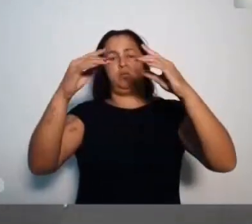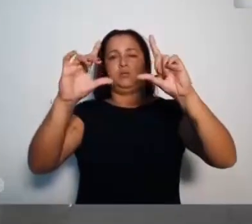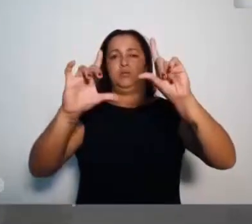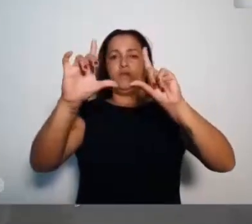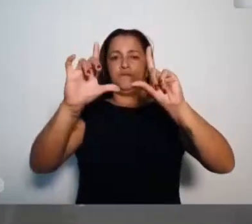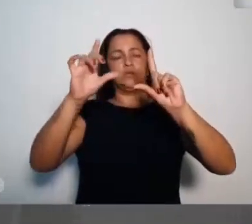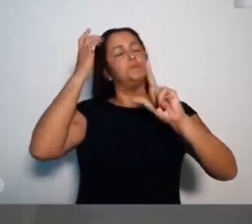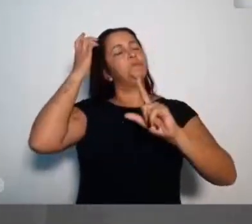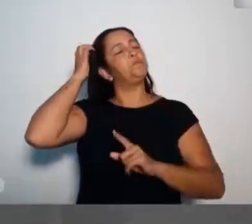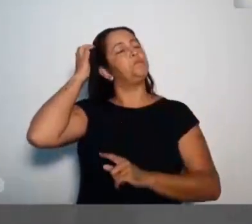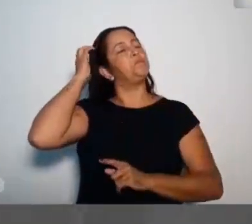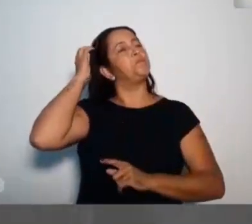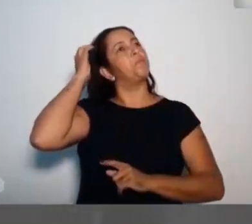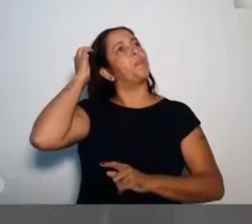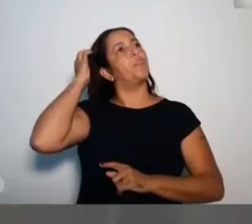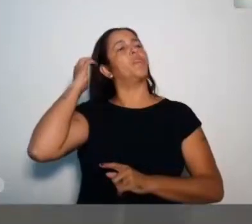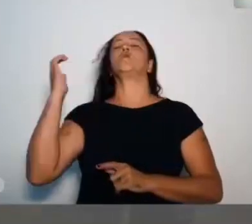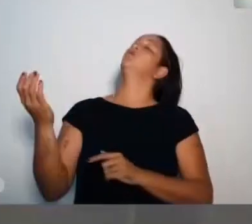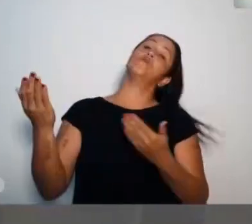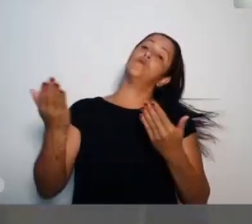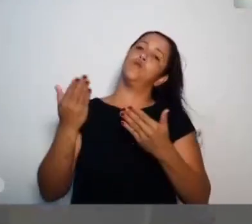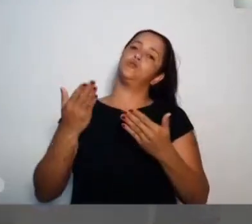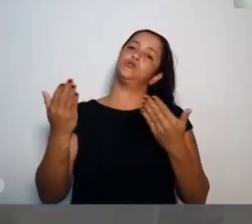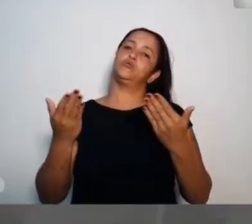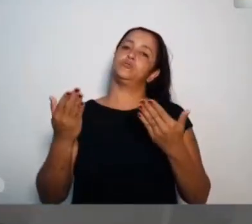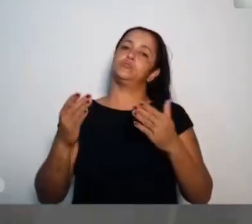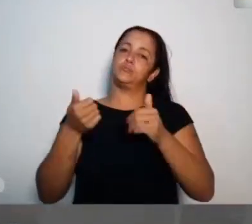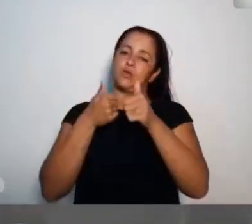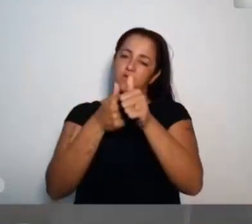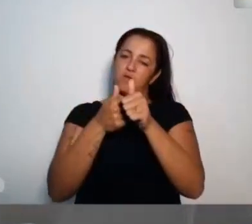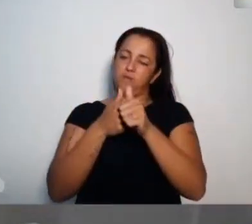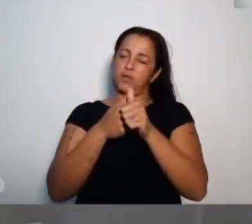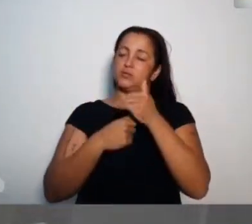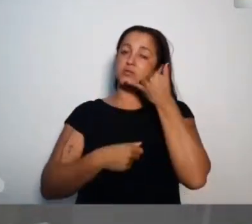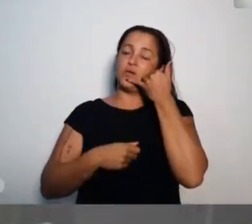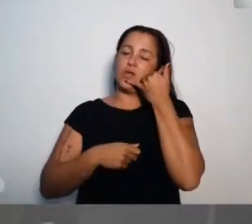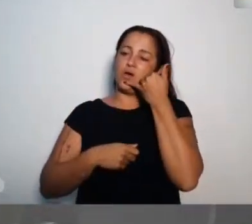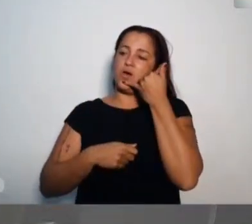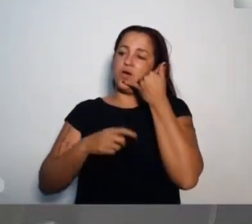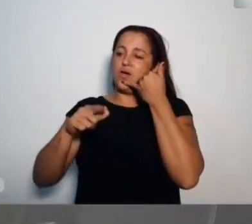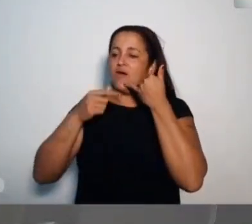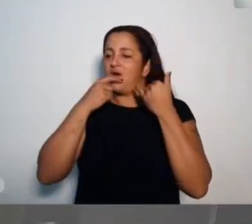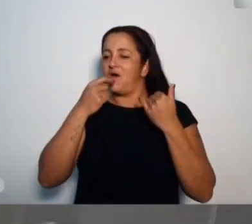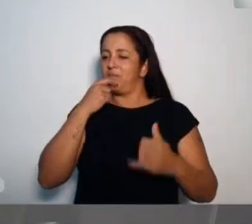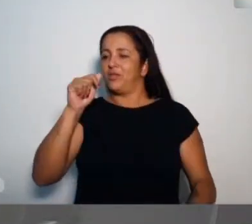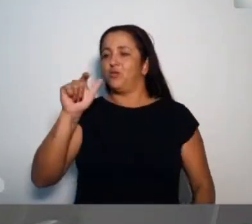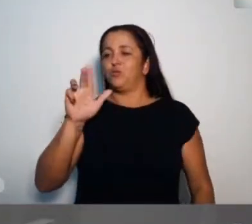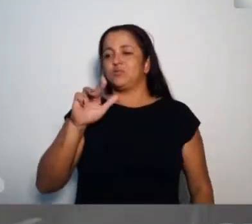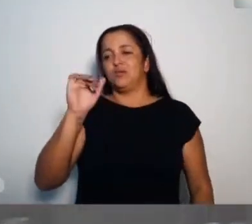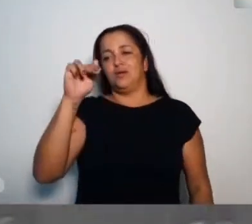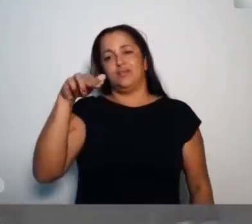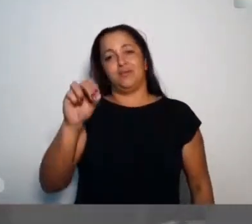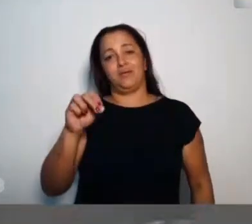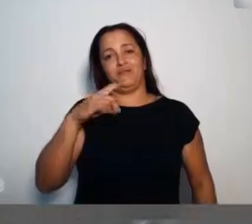acompanhando hoje no seu lar é o seu Luciano Devidé, que é bastante conhecido da vereadora Alessandra